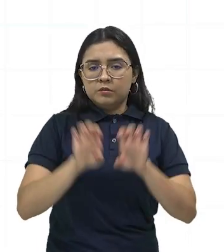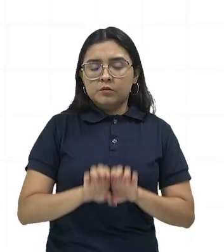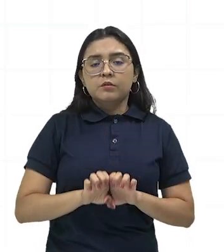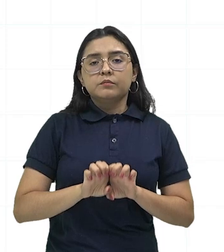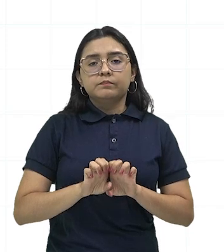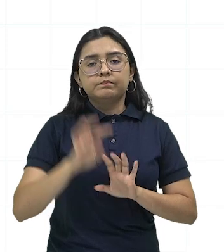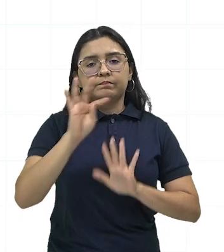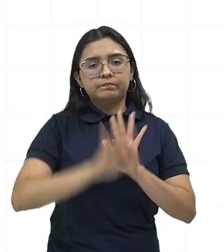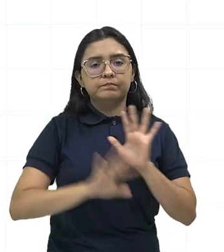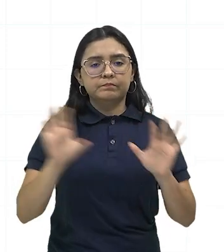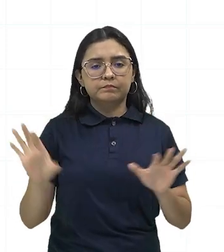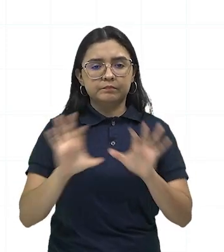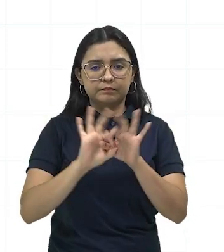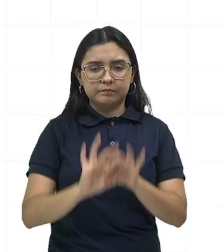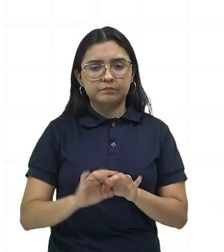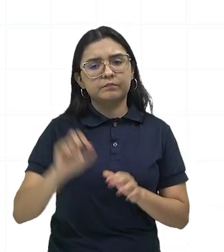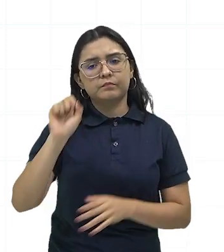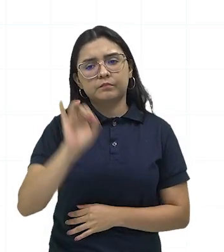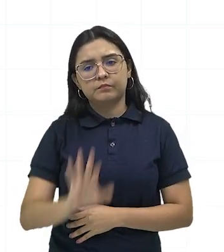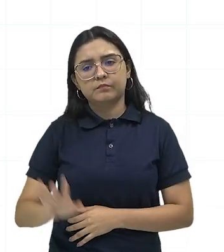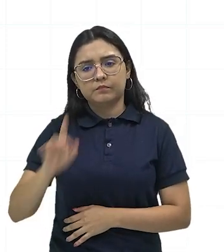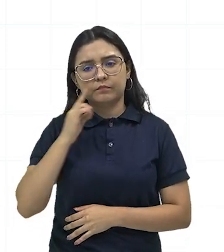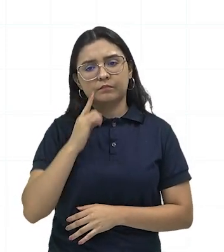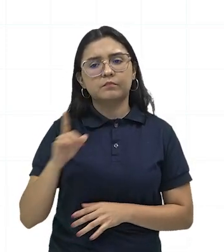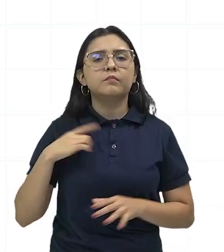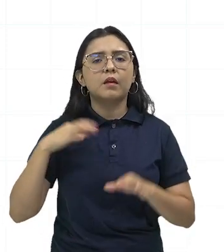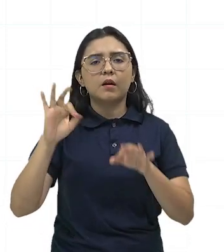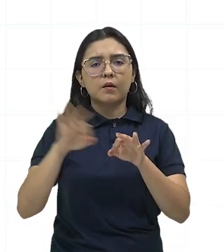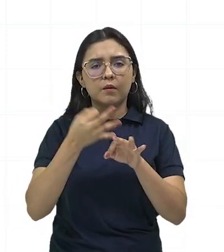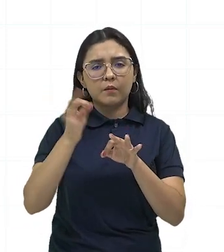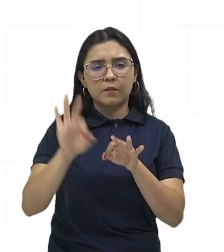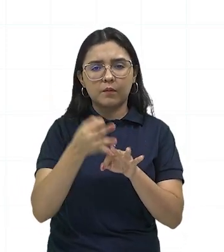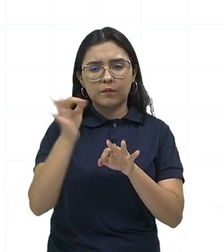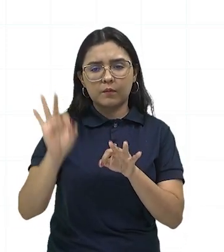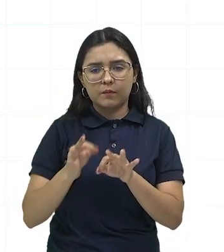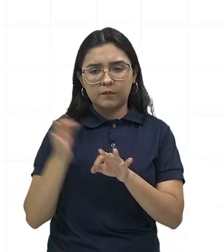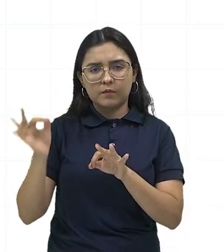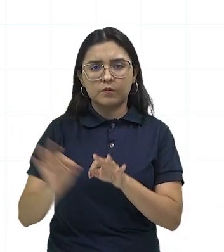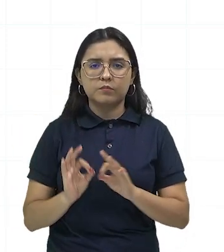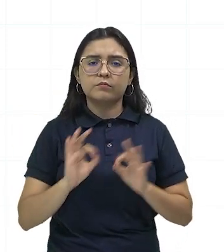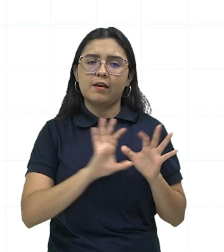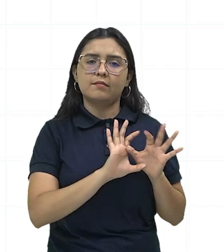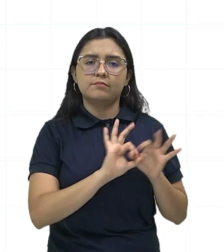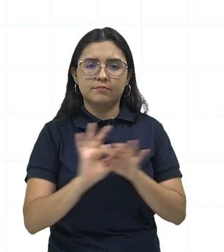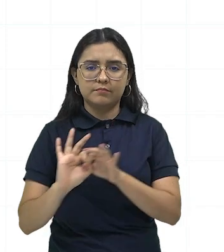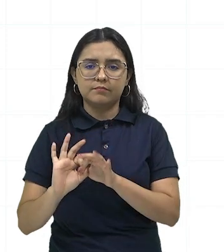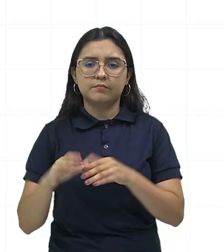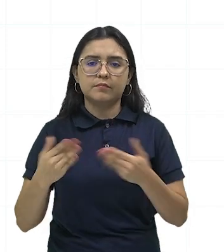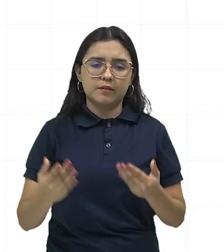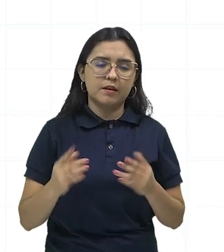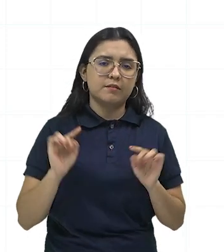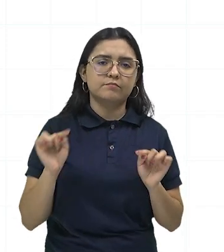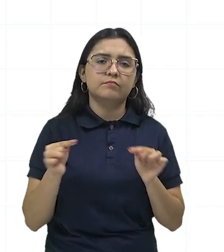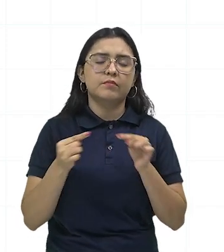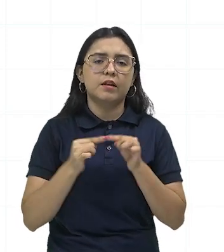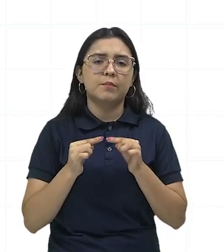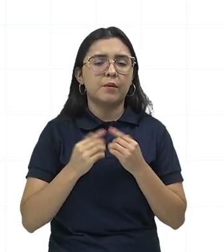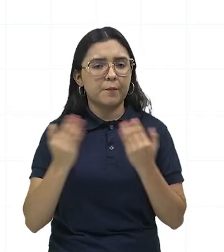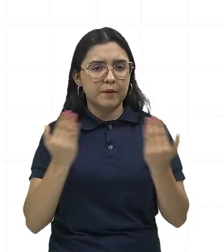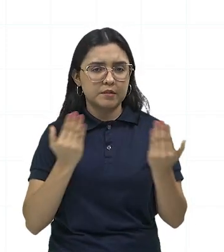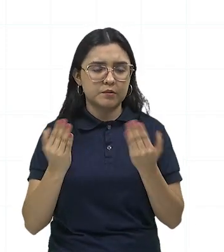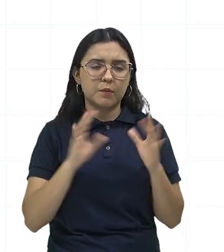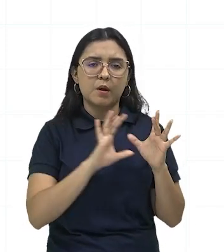na imagem você vê essa ideia da costura, o coração, né? Tudo que você precisa costurar tem a ver com a coesão, essa